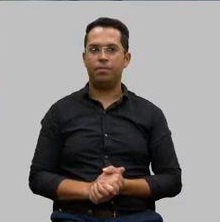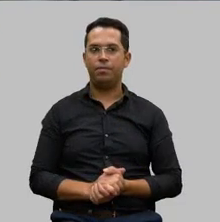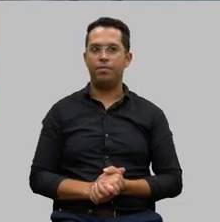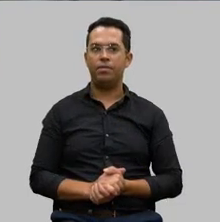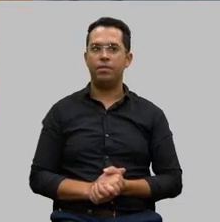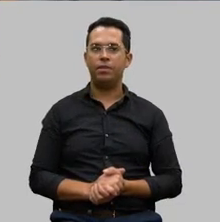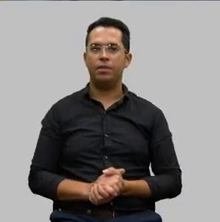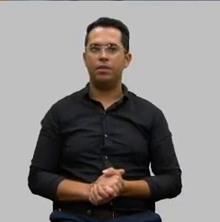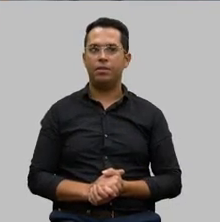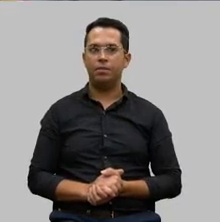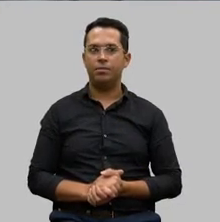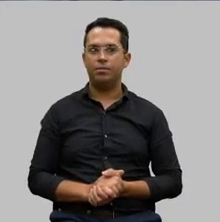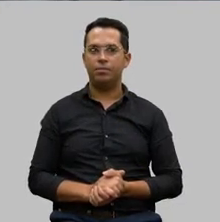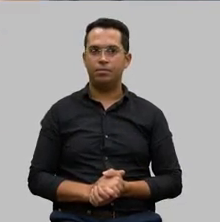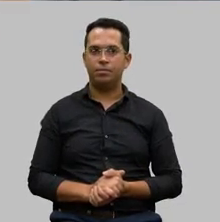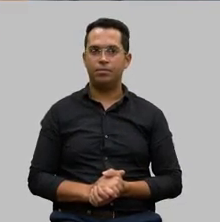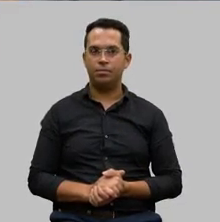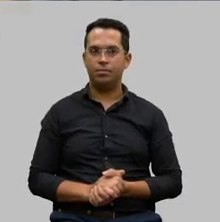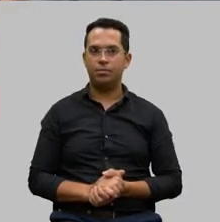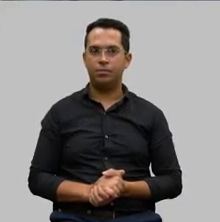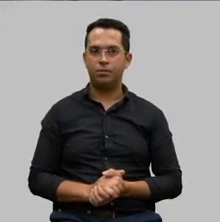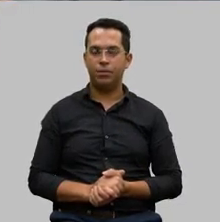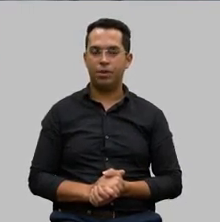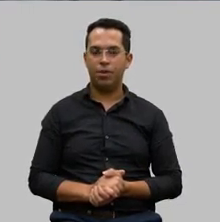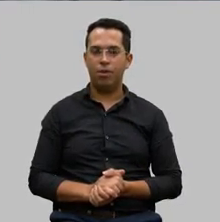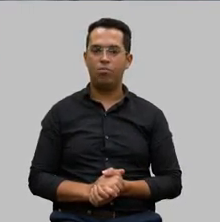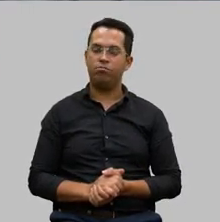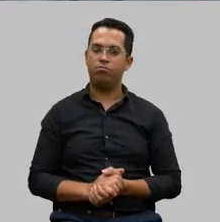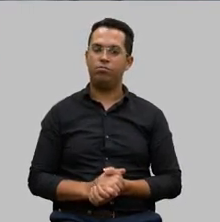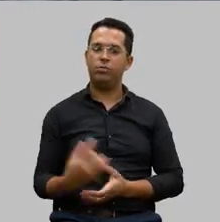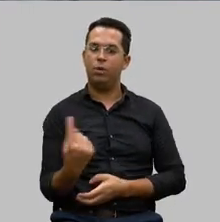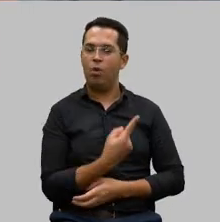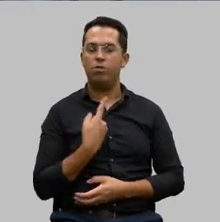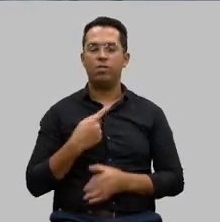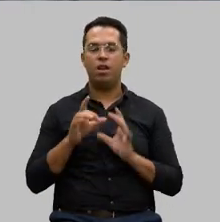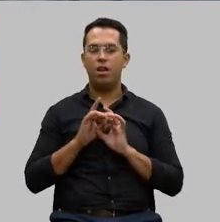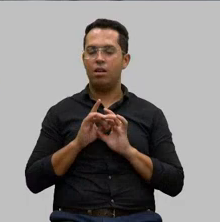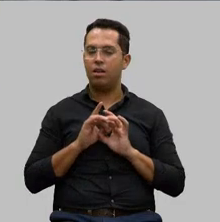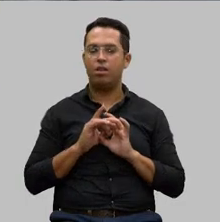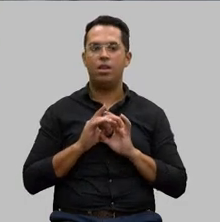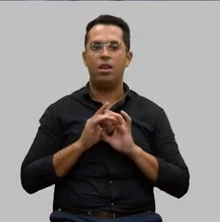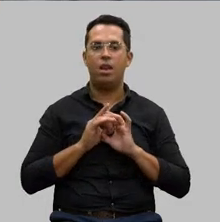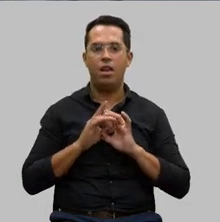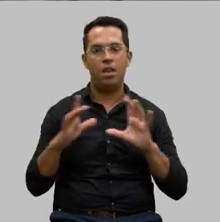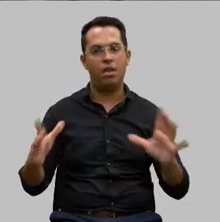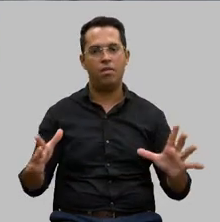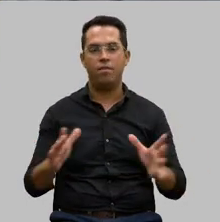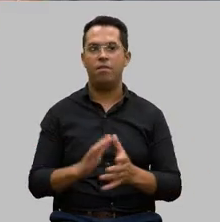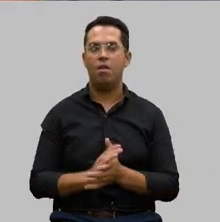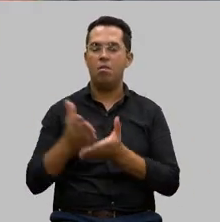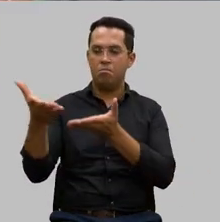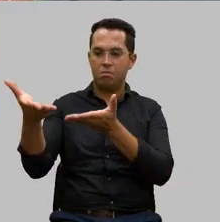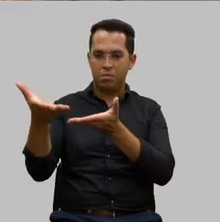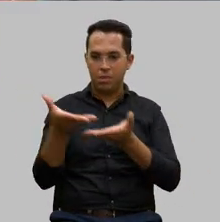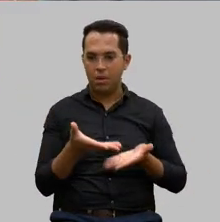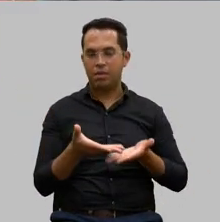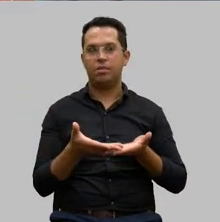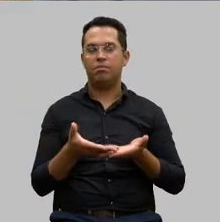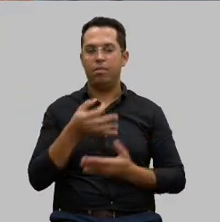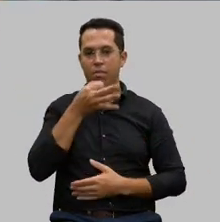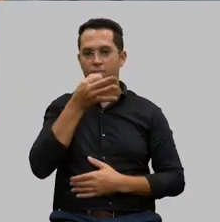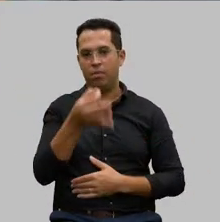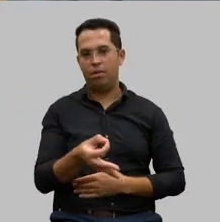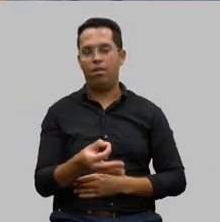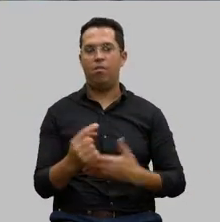para ouvir todas as instituições e todas as pessoas que queiram nos trazer as demandas tá pra gente trabalhar juntos tá